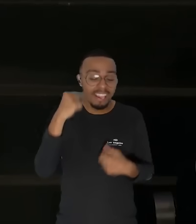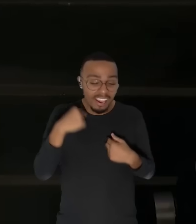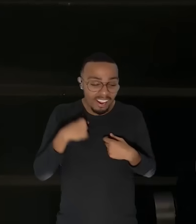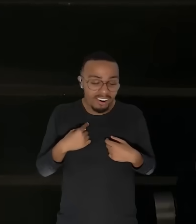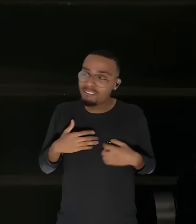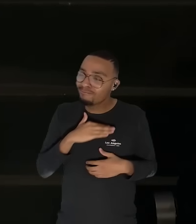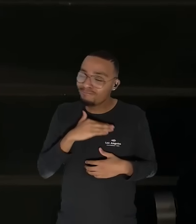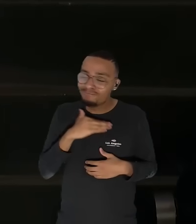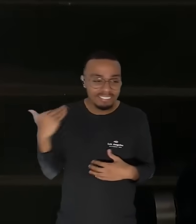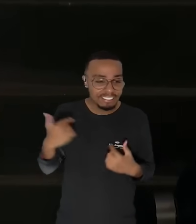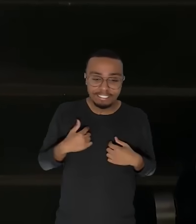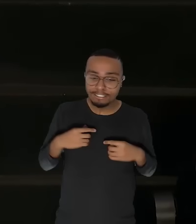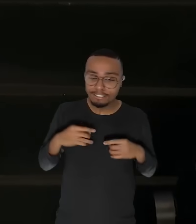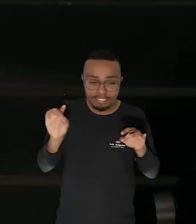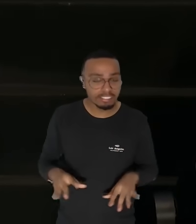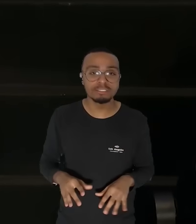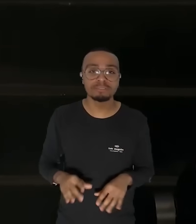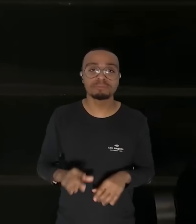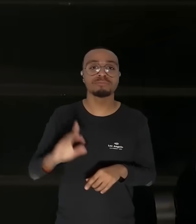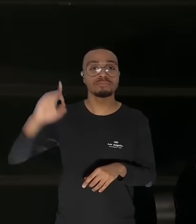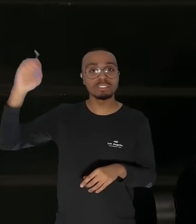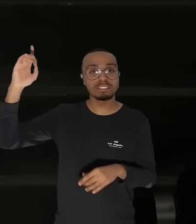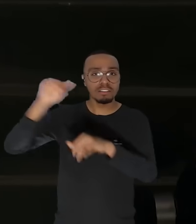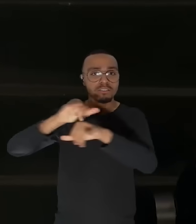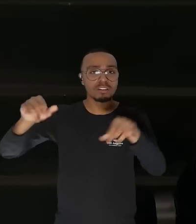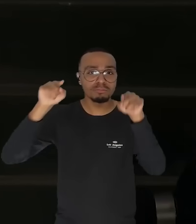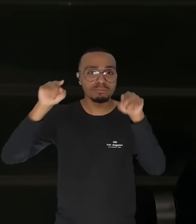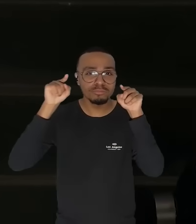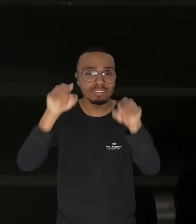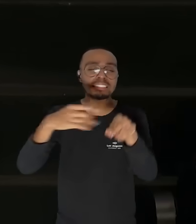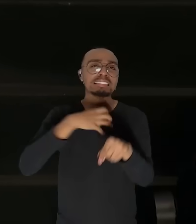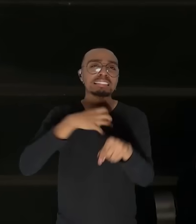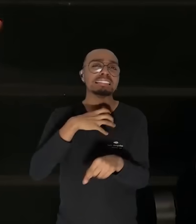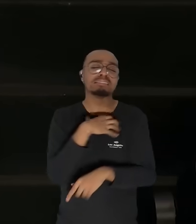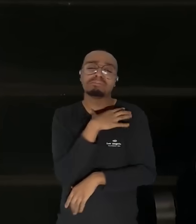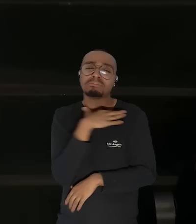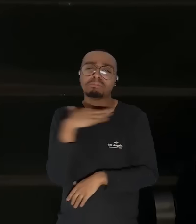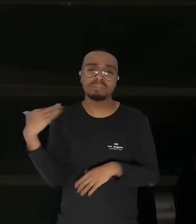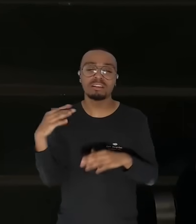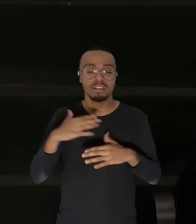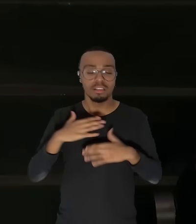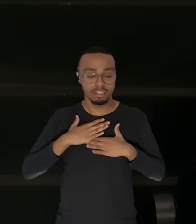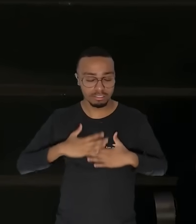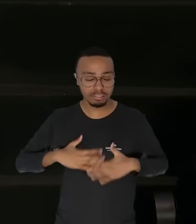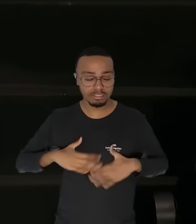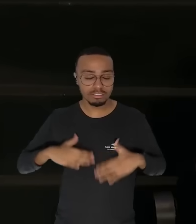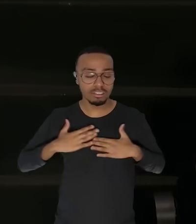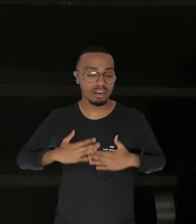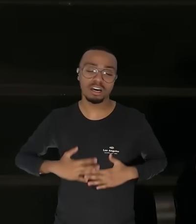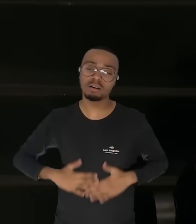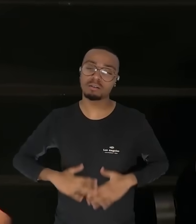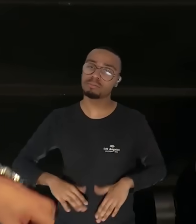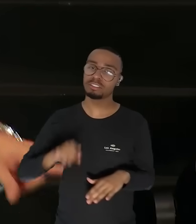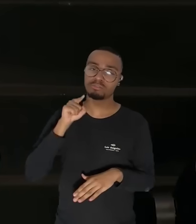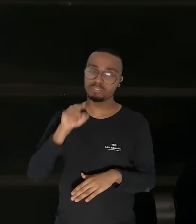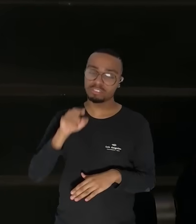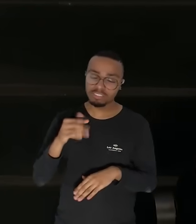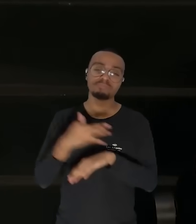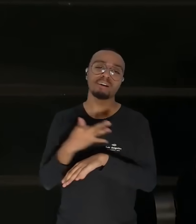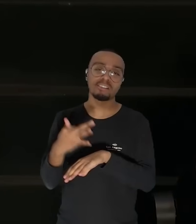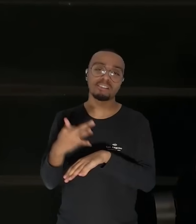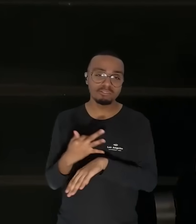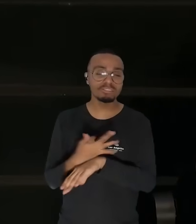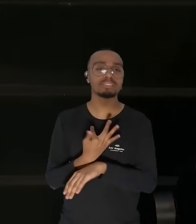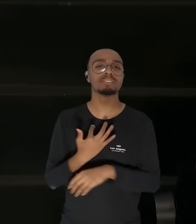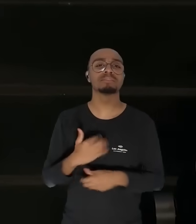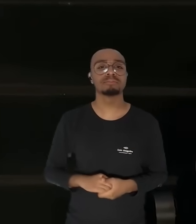essa semana, eu vou me afogar. Deus está dizendo, quando você tiver com a água batendo no nariz, fica tranquilo, não vai afogar. Ele não está dizendo que você não vai entrar no rio, ele